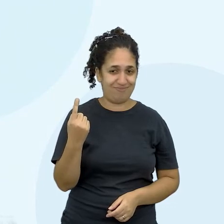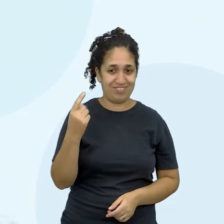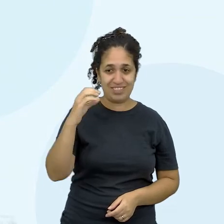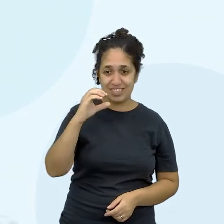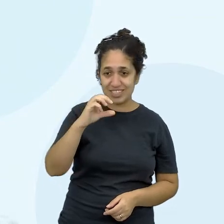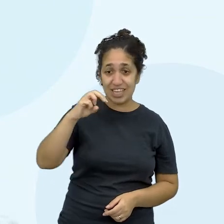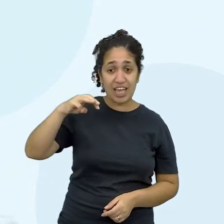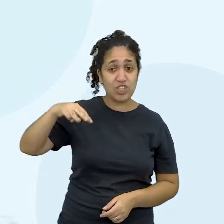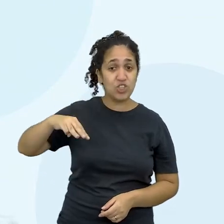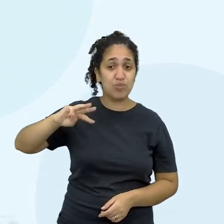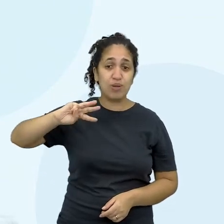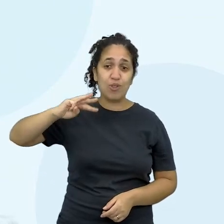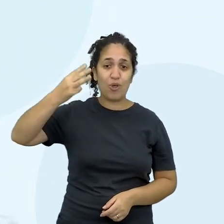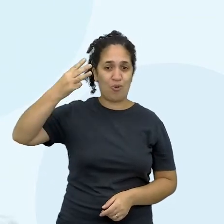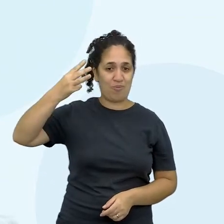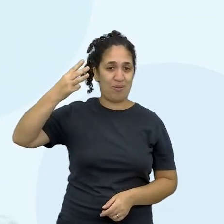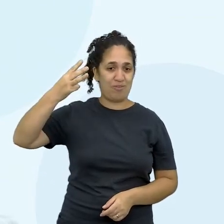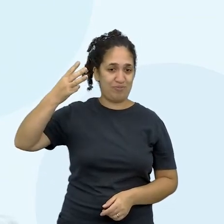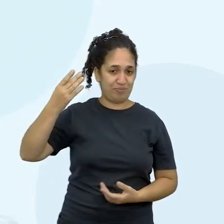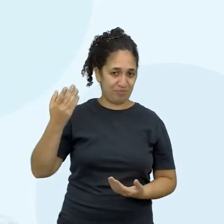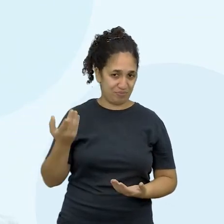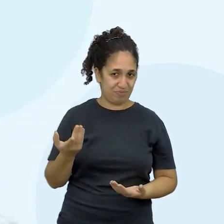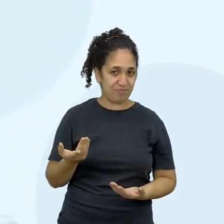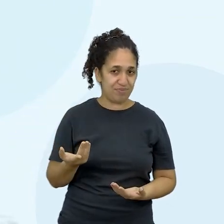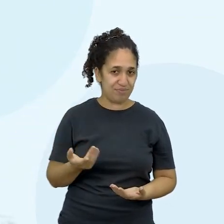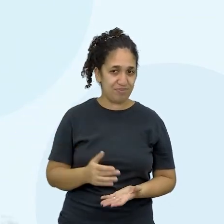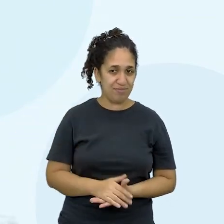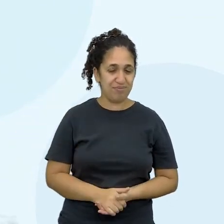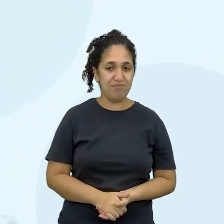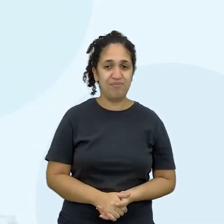centímetro cúbico.